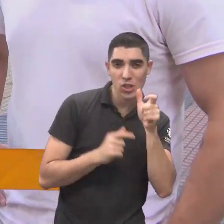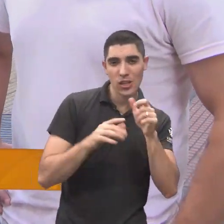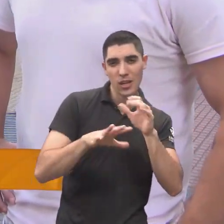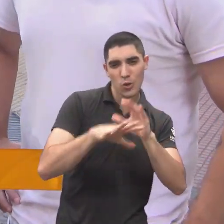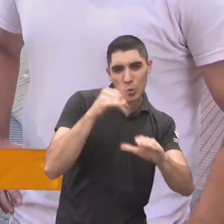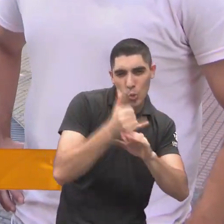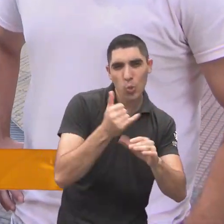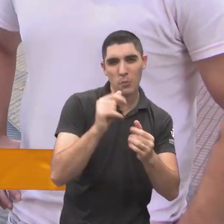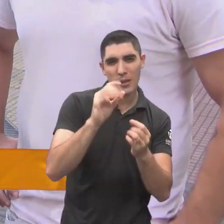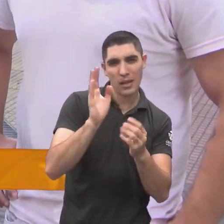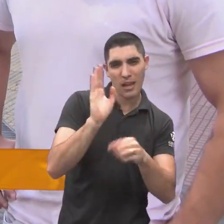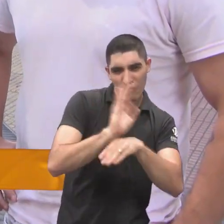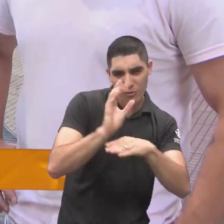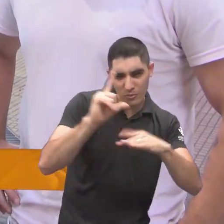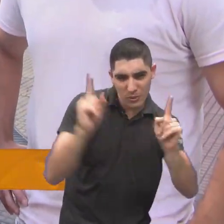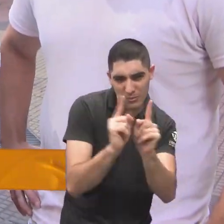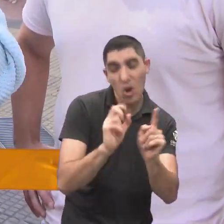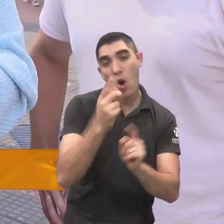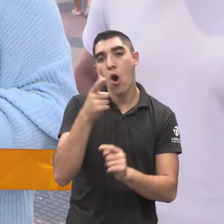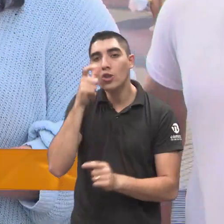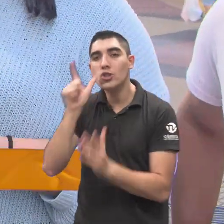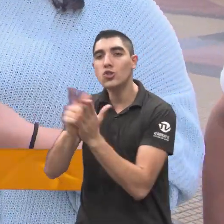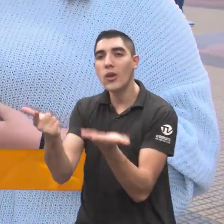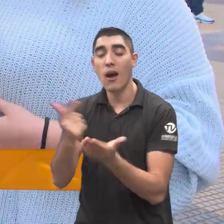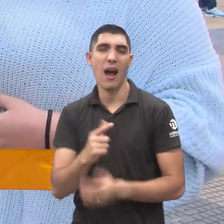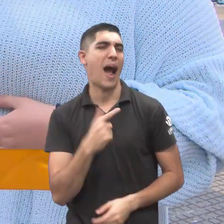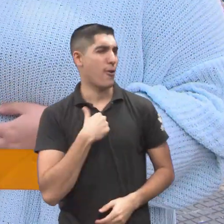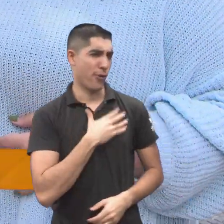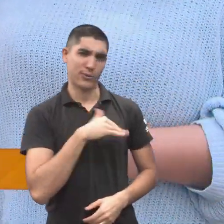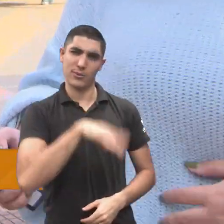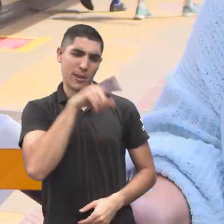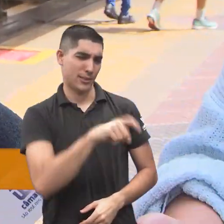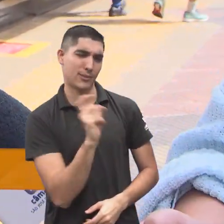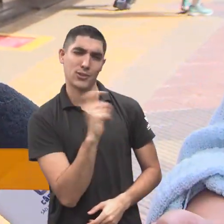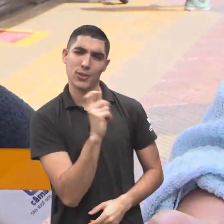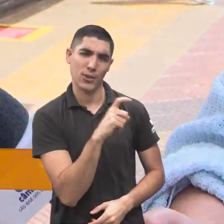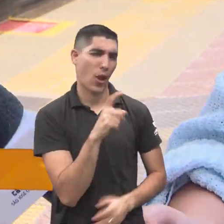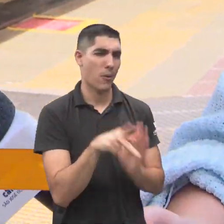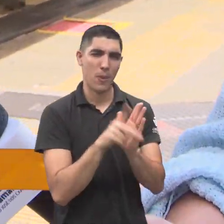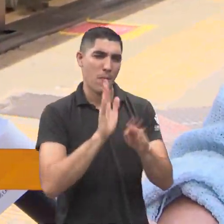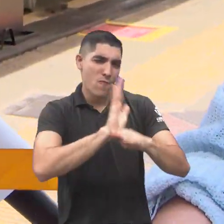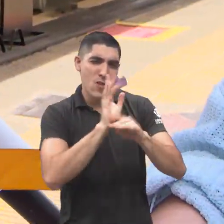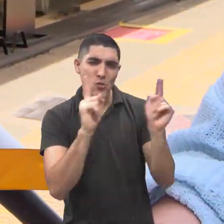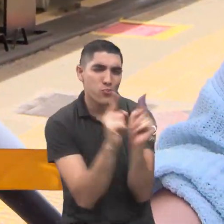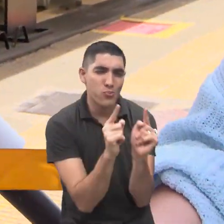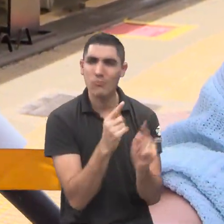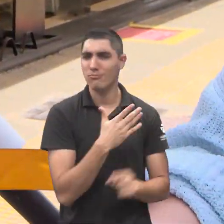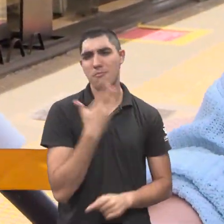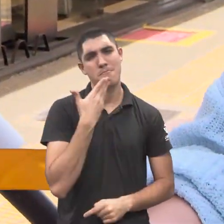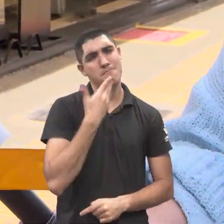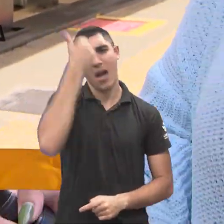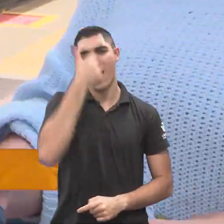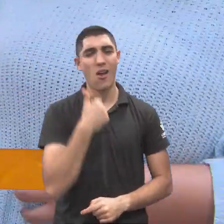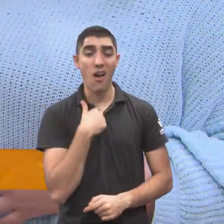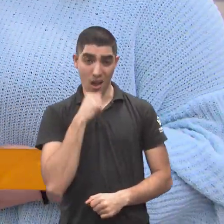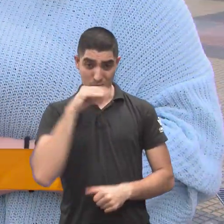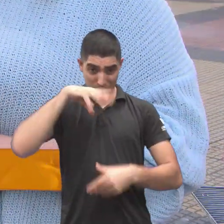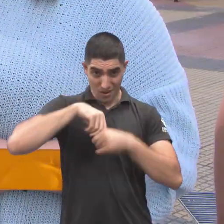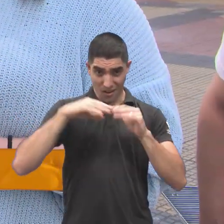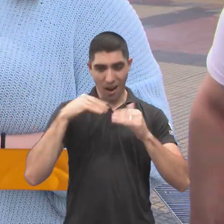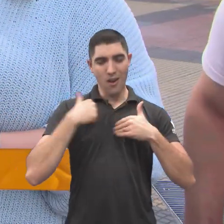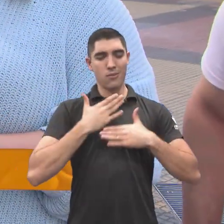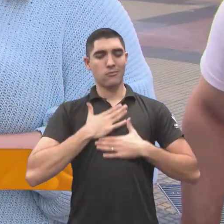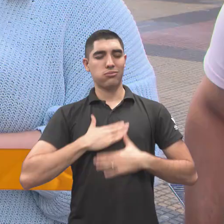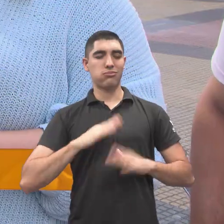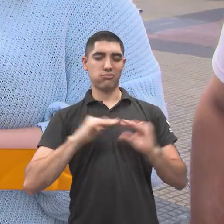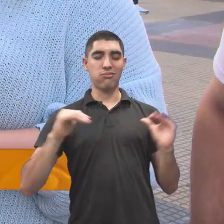rápidos ou preferem, sei lá, assistir jornal, pesquisar? Nossa, a gente assiste muito Reels e TikTok, com toda certeza. Tipo, nos